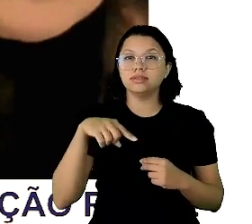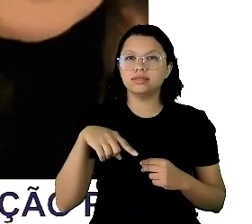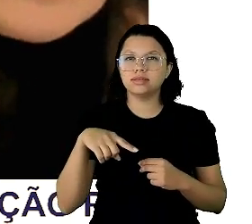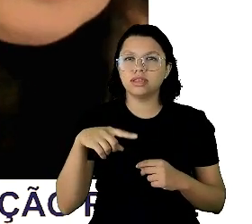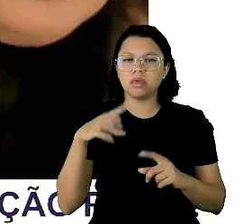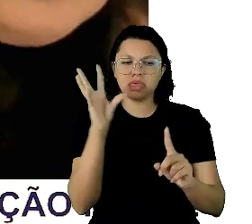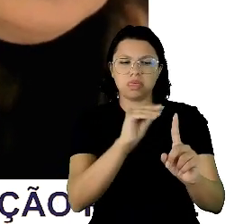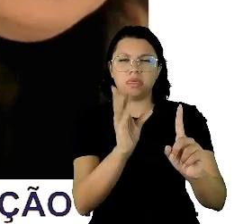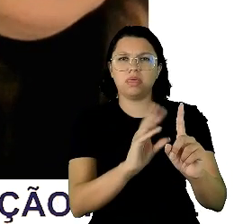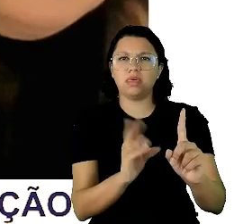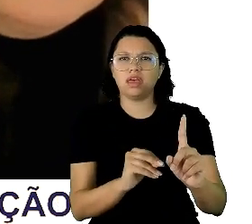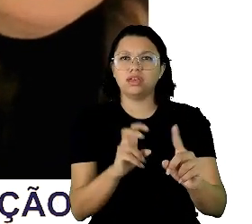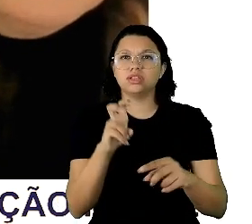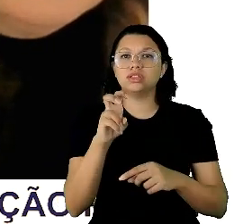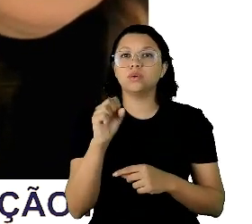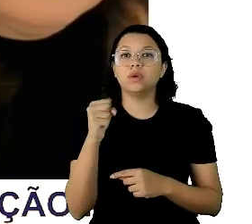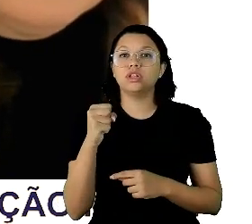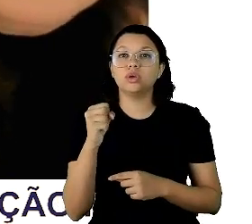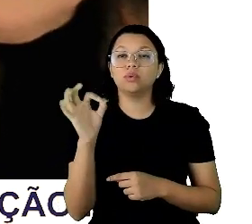58,4% discordou